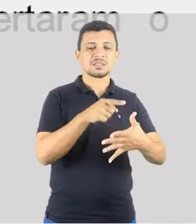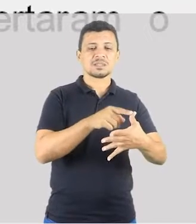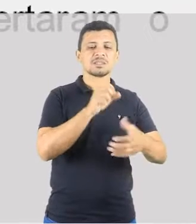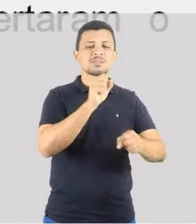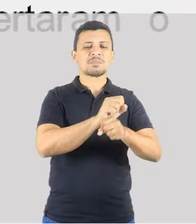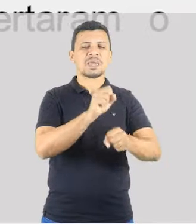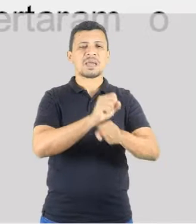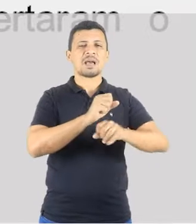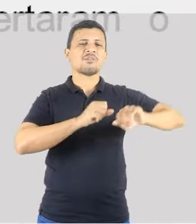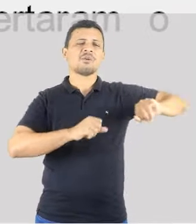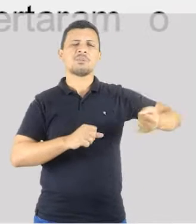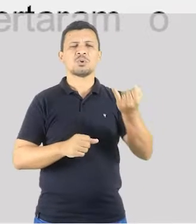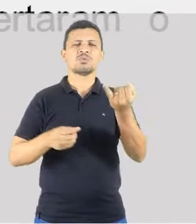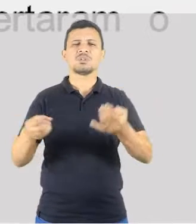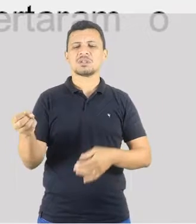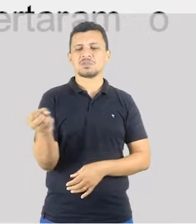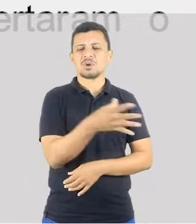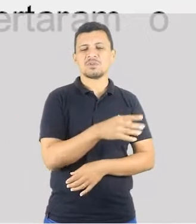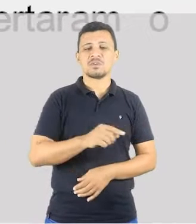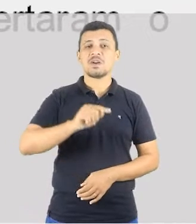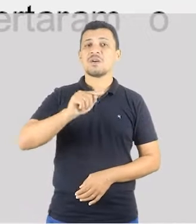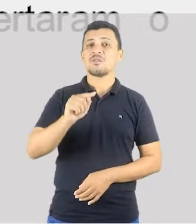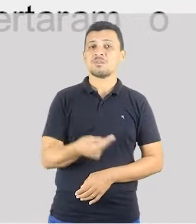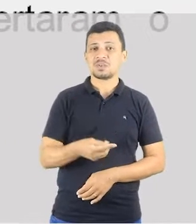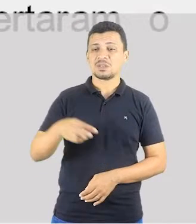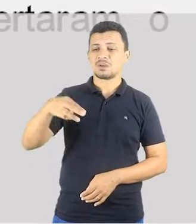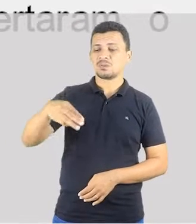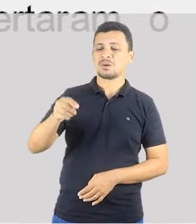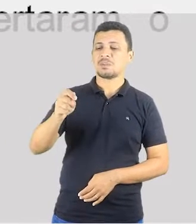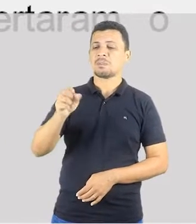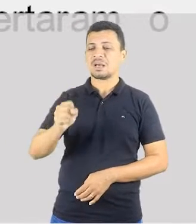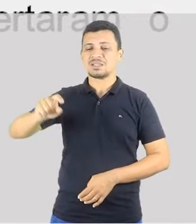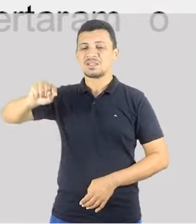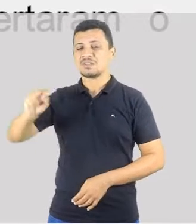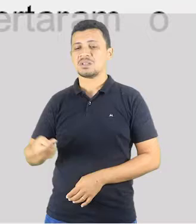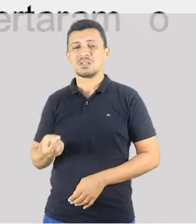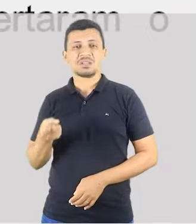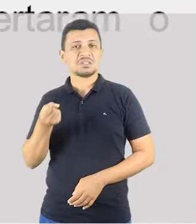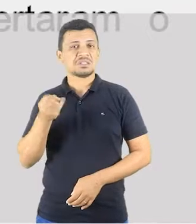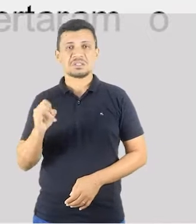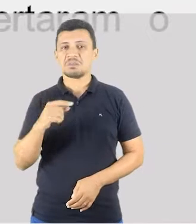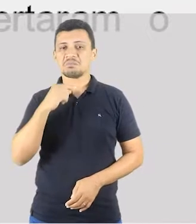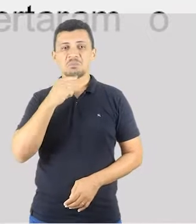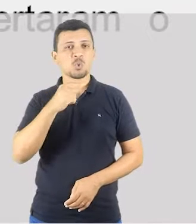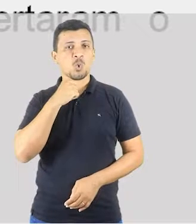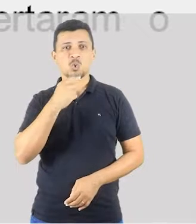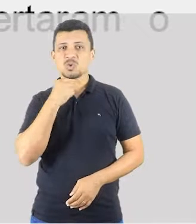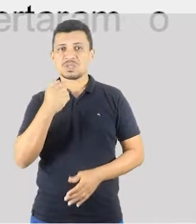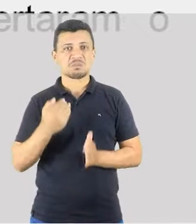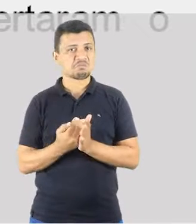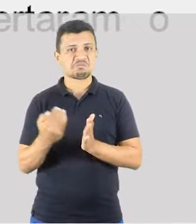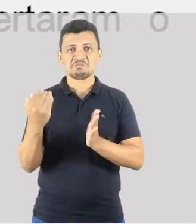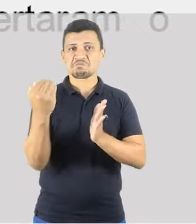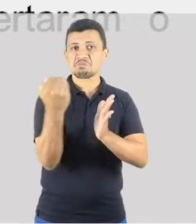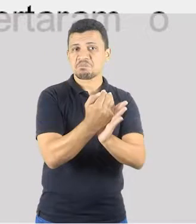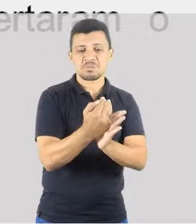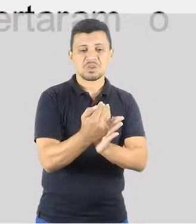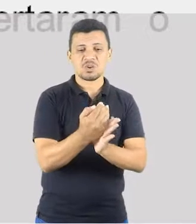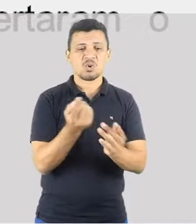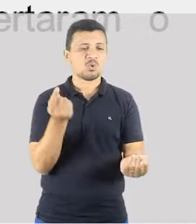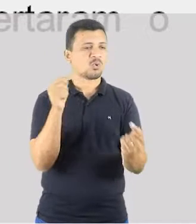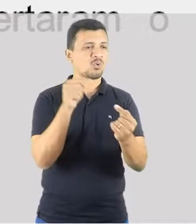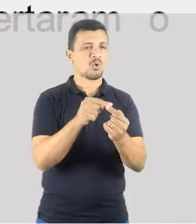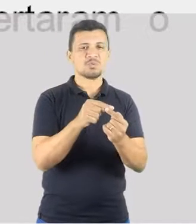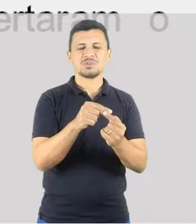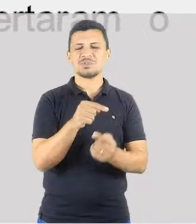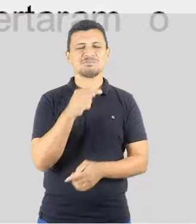por novas oportunidades, mas se não desse o primeiro passo, seu objetivo não seria